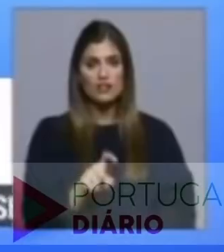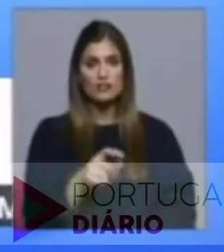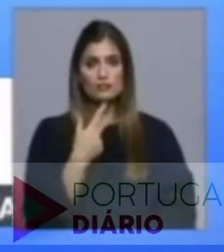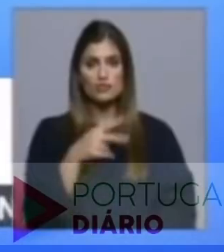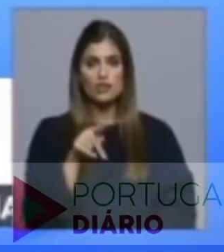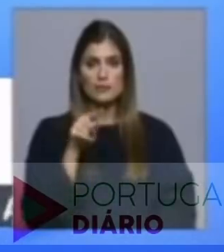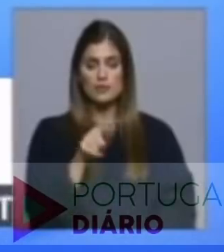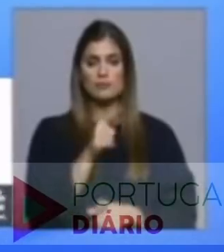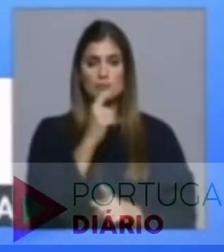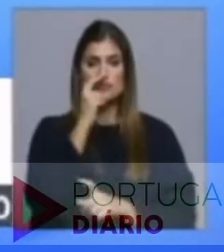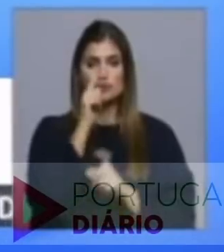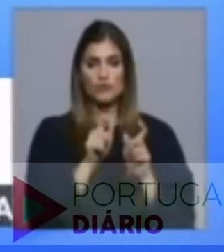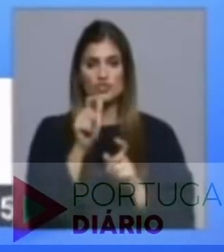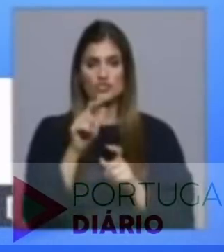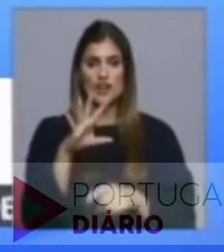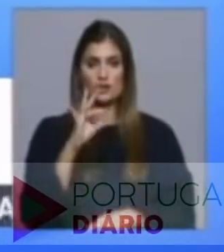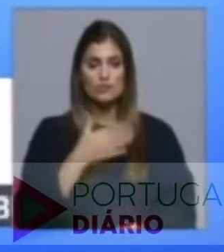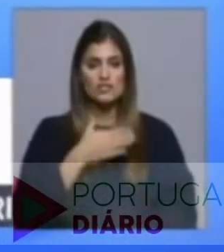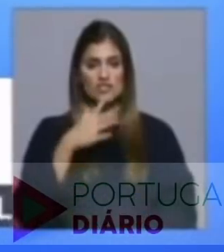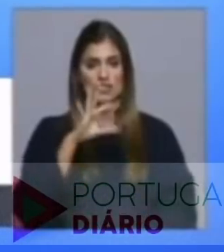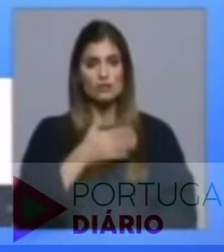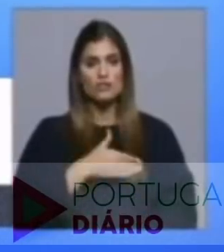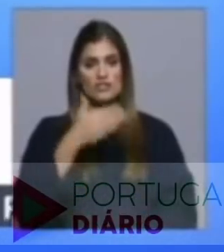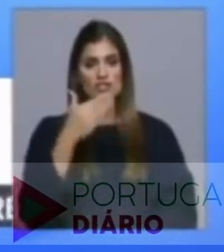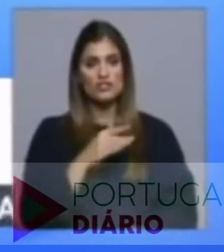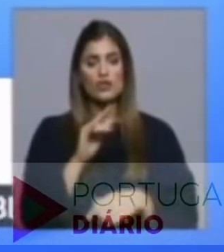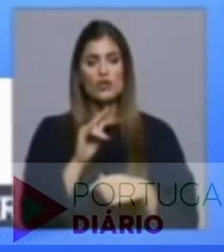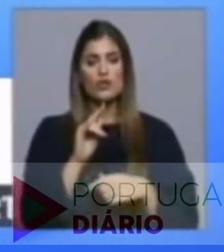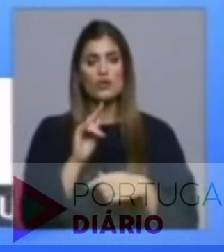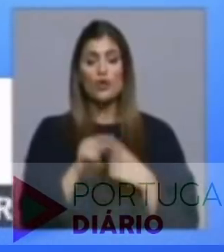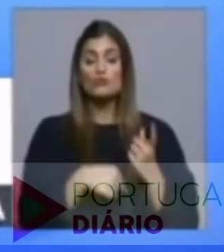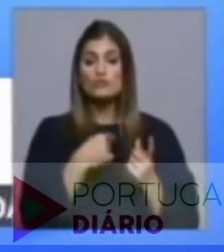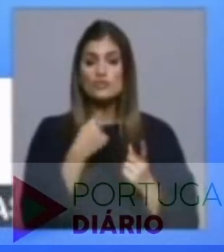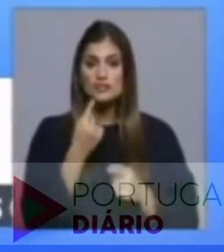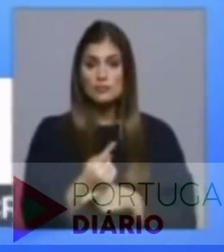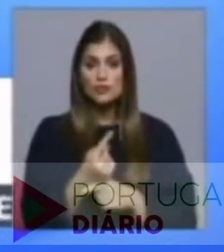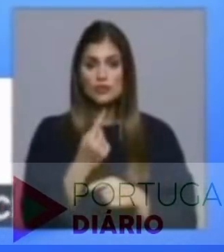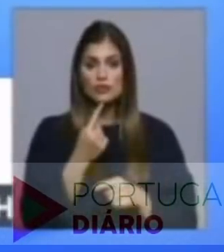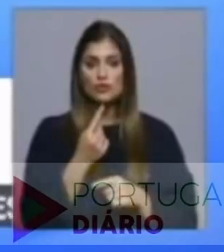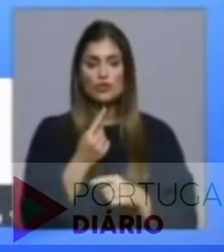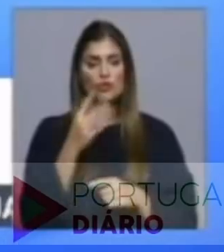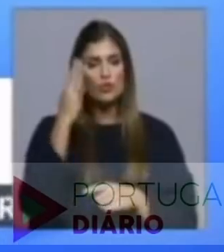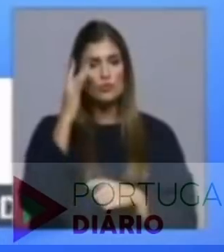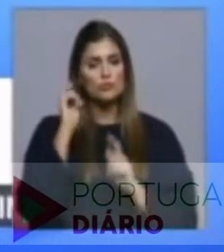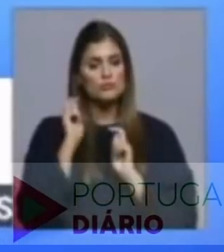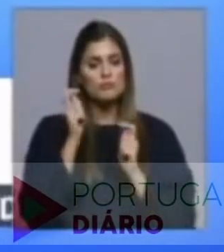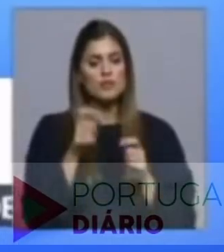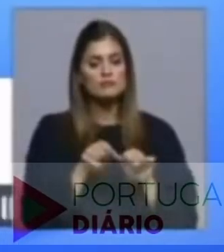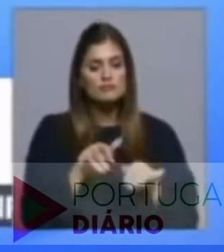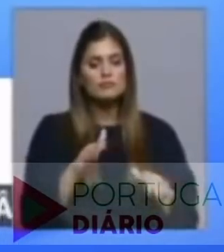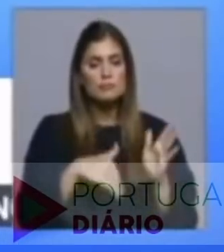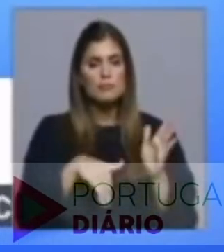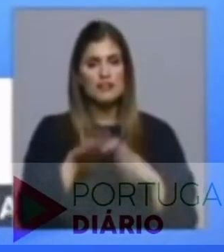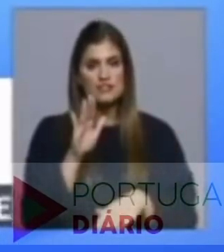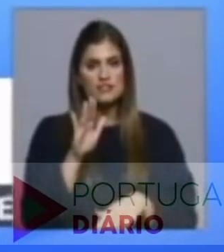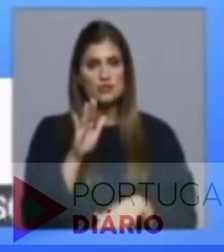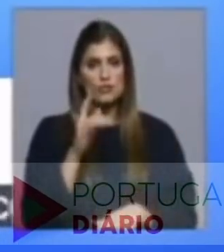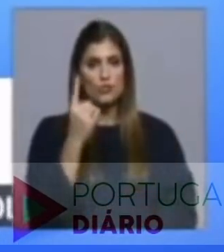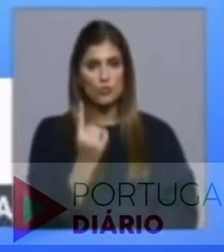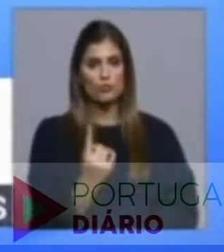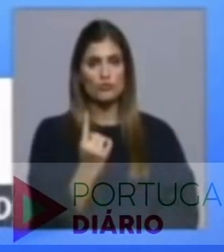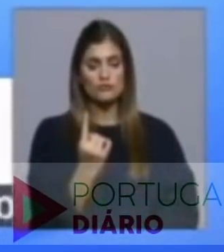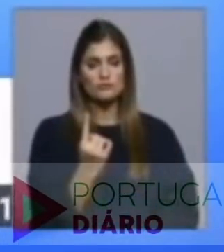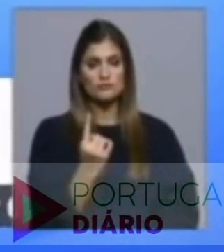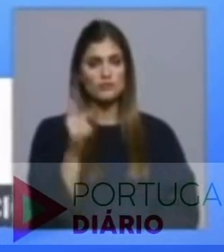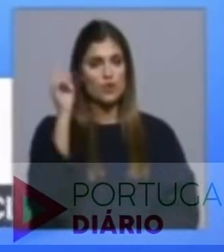mil habitantes a 14 dias, ou sempre que o nível de transmissibilidade ultrapasse o 1.